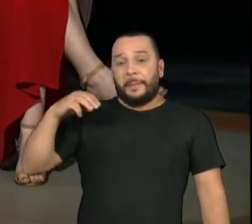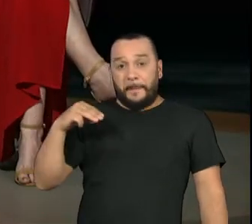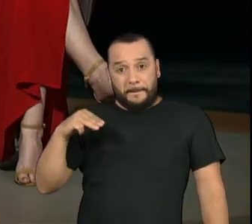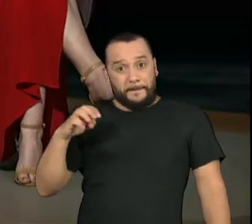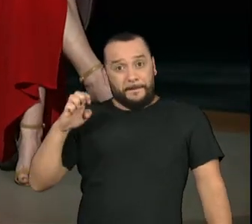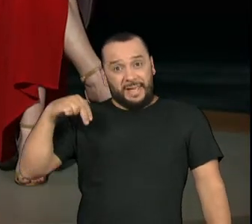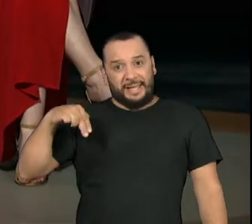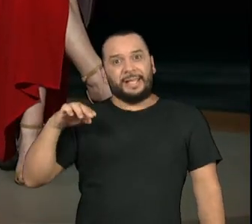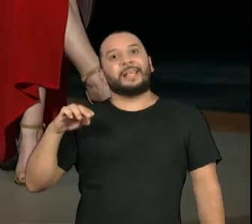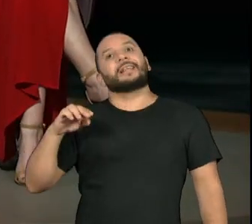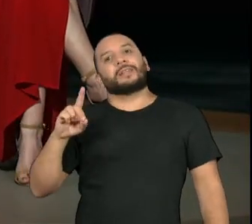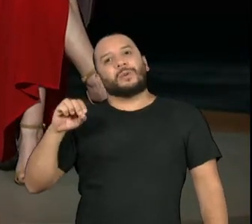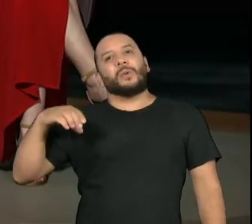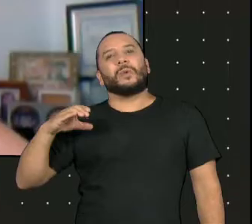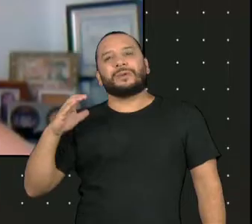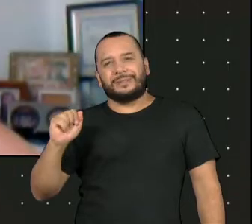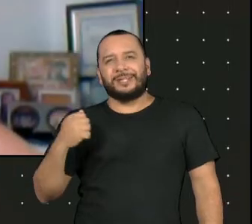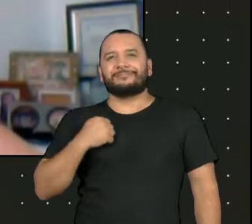uma saudade,